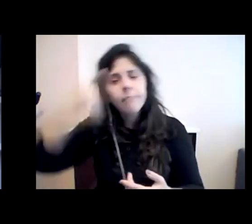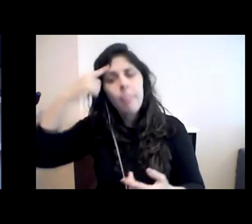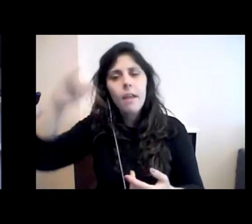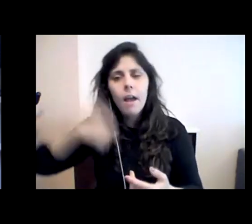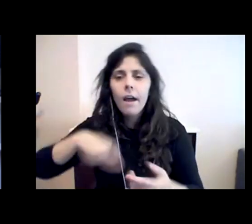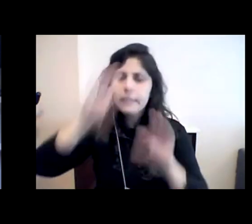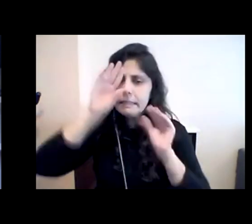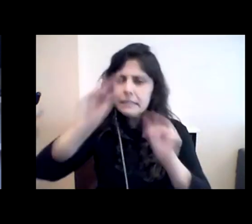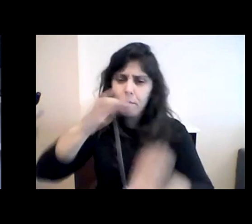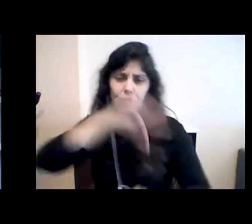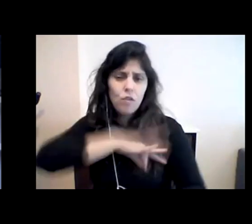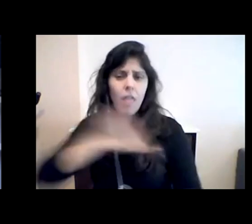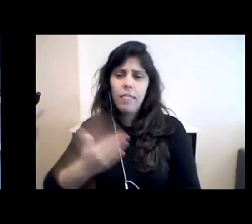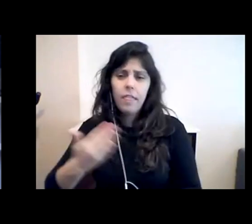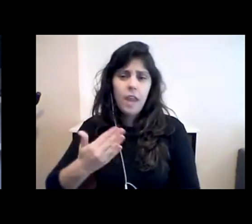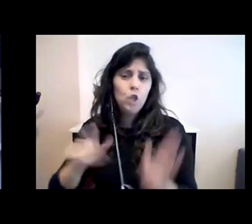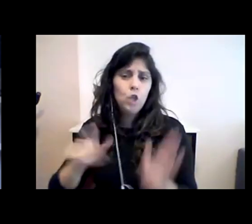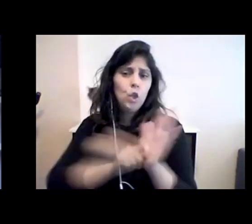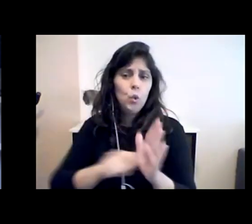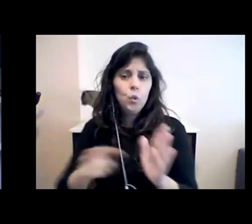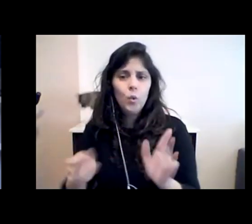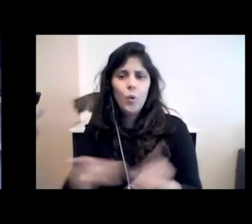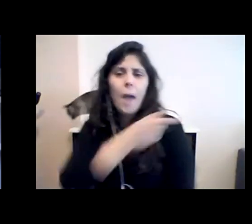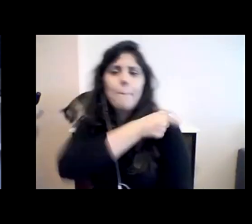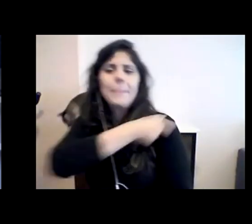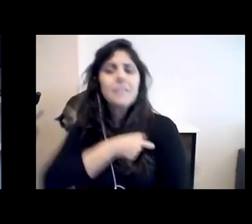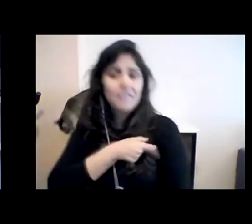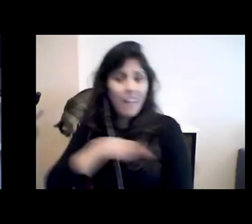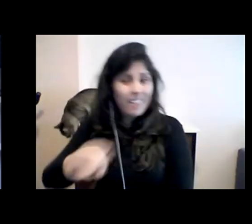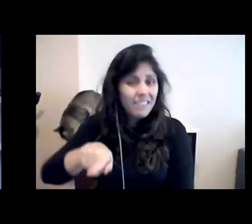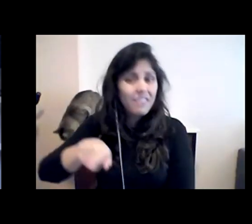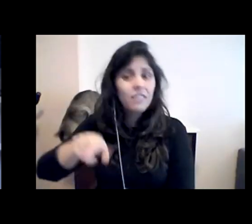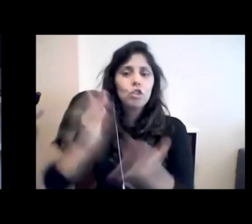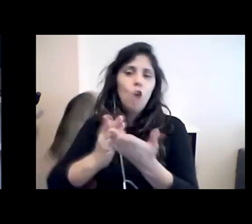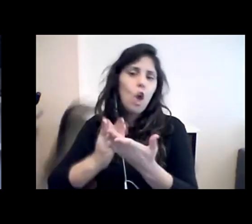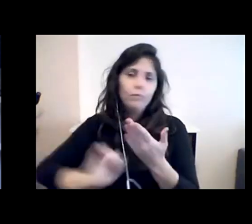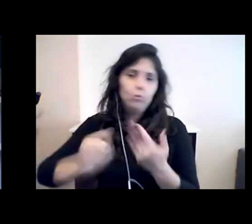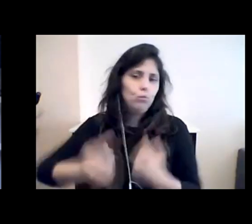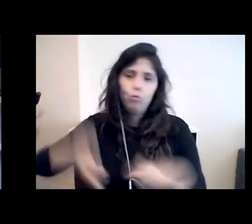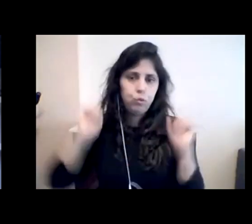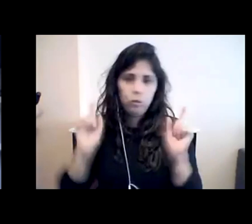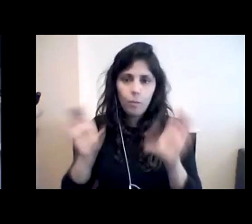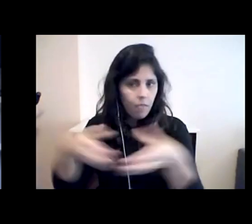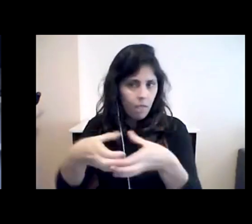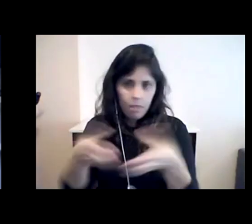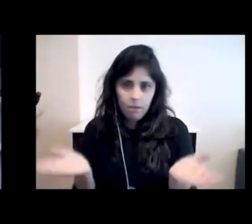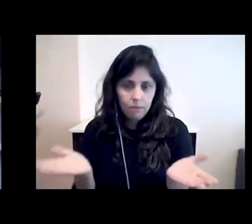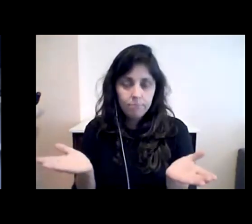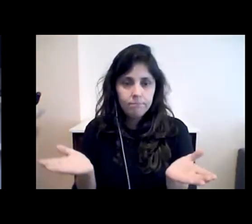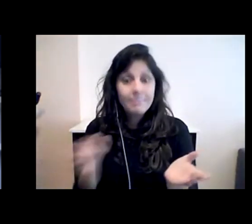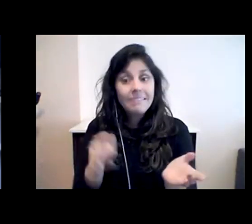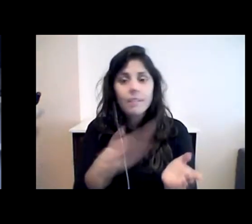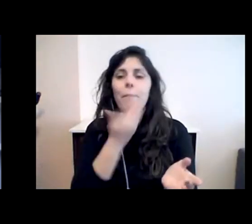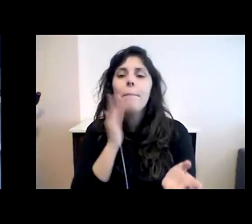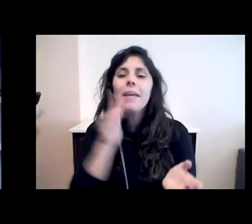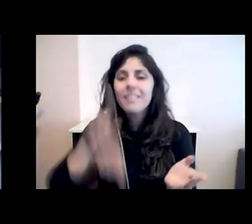tem o direito, nem tem o estatuto de poder ser representante da própria escola e da própria comunidade escolar. E isto também depende